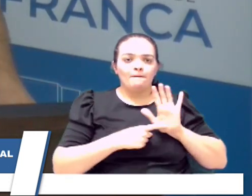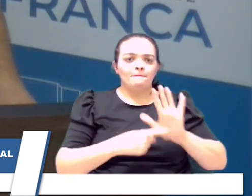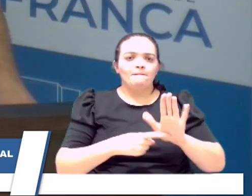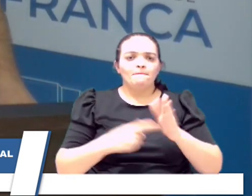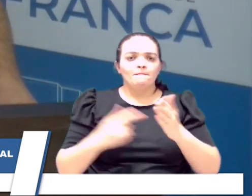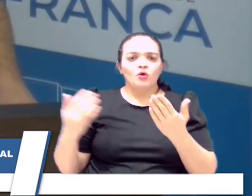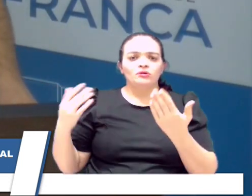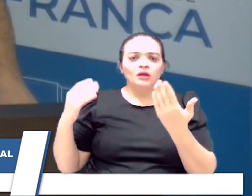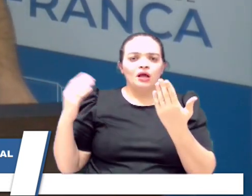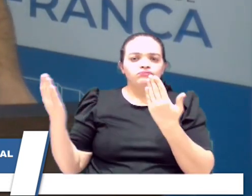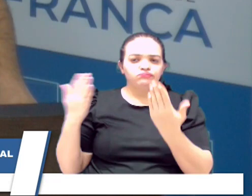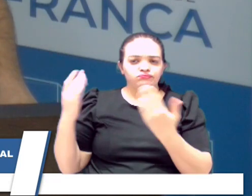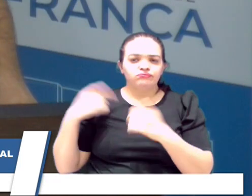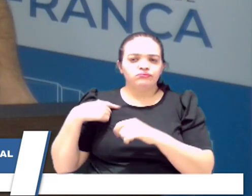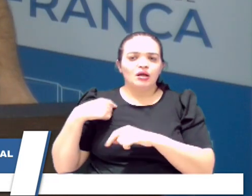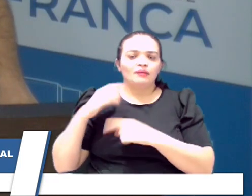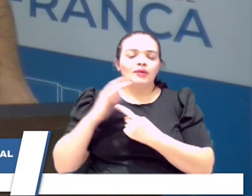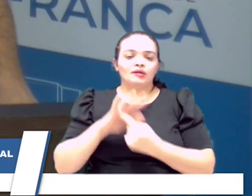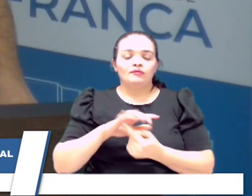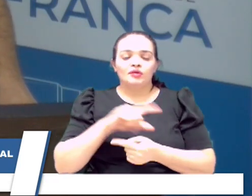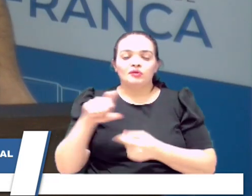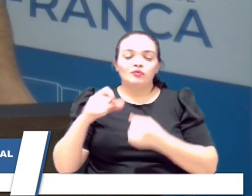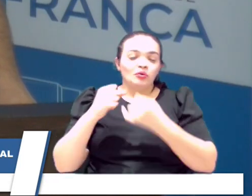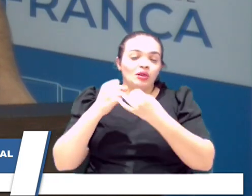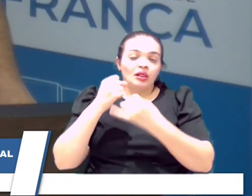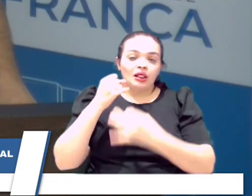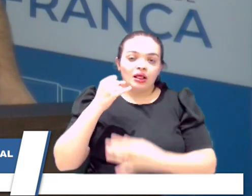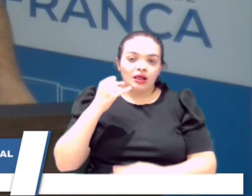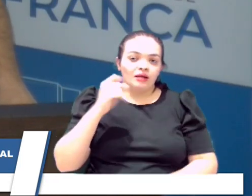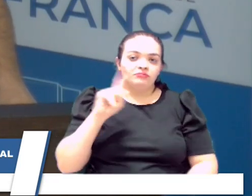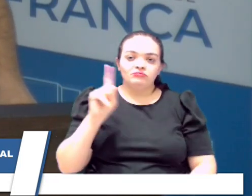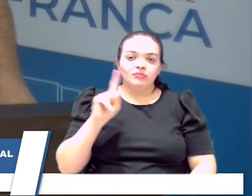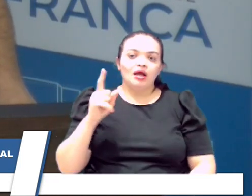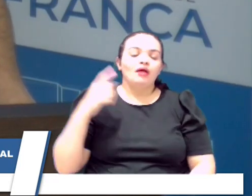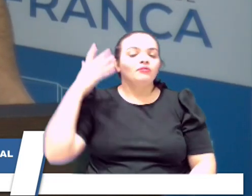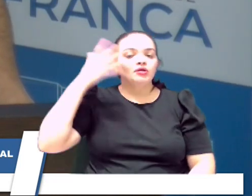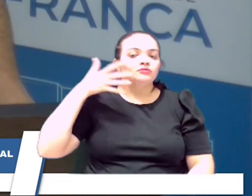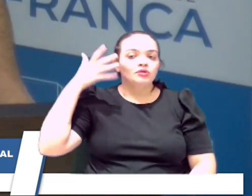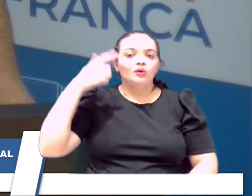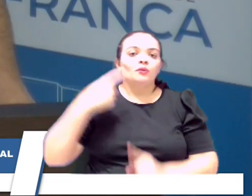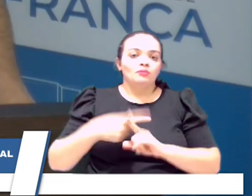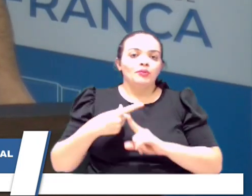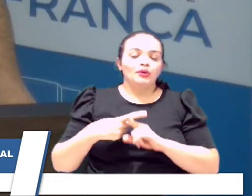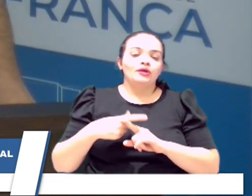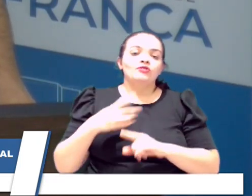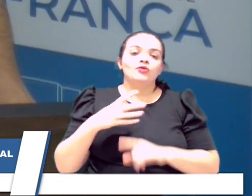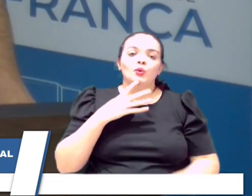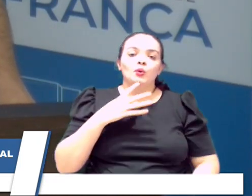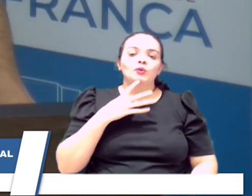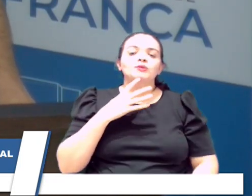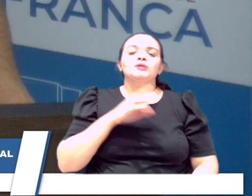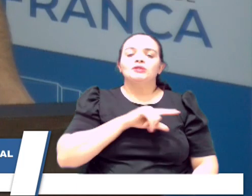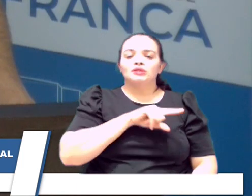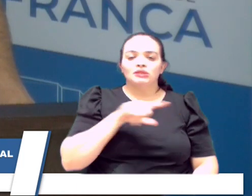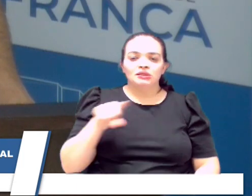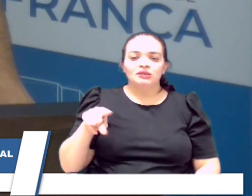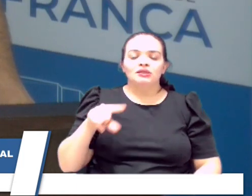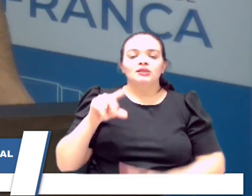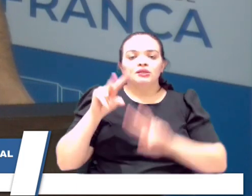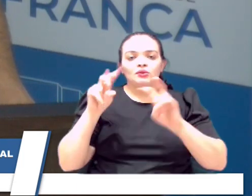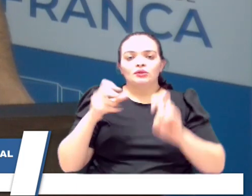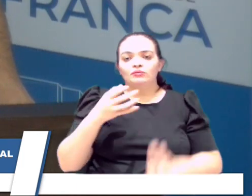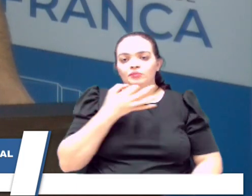para falar. Por isso que eu não quero estender muito a minha fala, porque acho que já conhecem muito sobre a minha